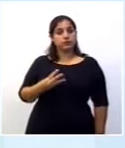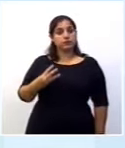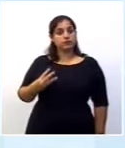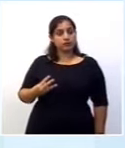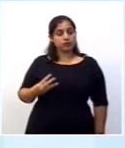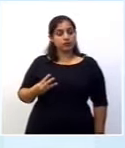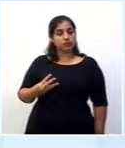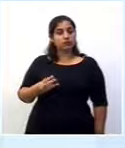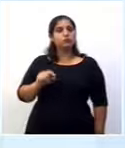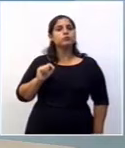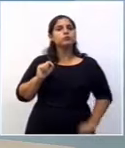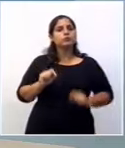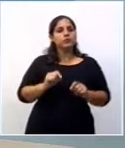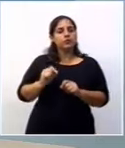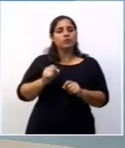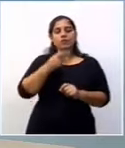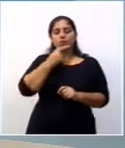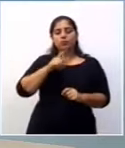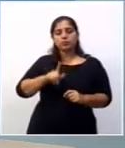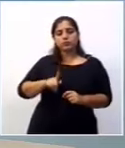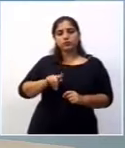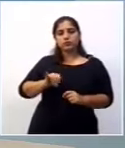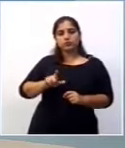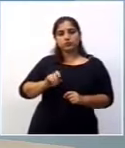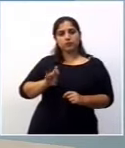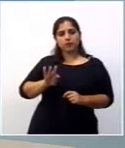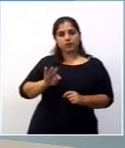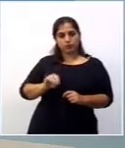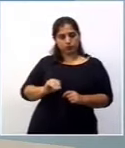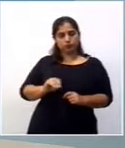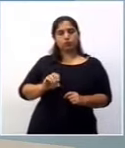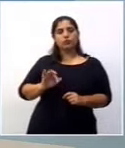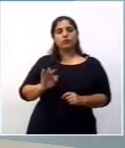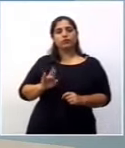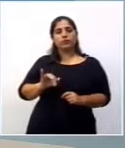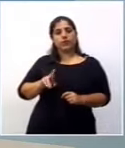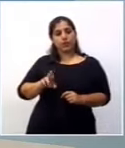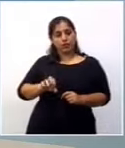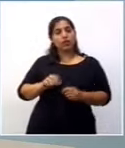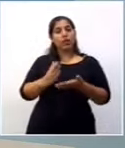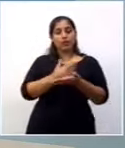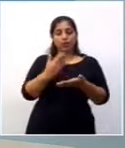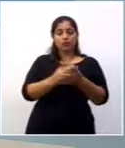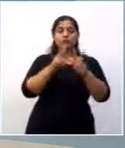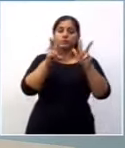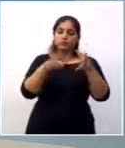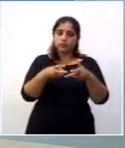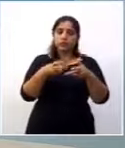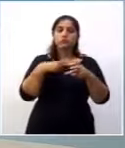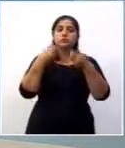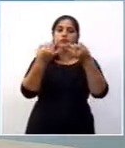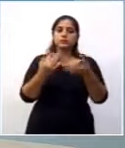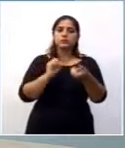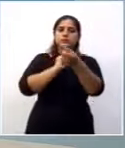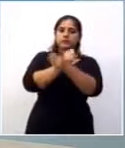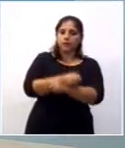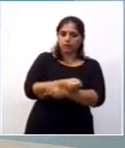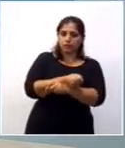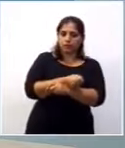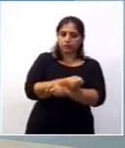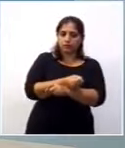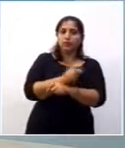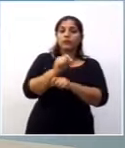1933, Gilberto Freire lançou um livro que se chama Casa Grande e Senzala. É um livro fantástico. E